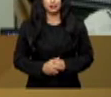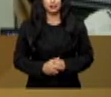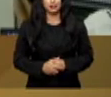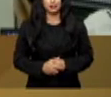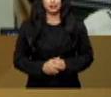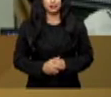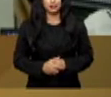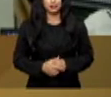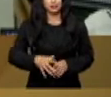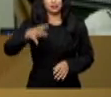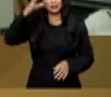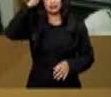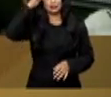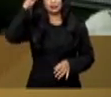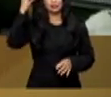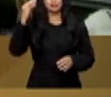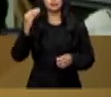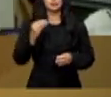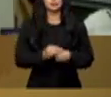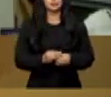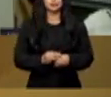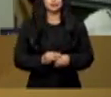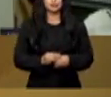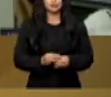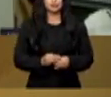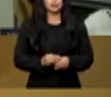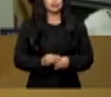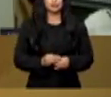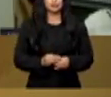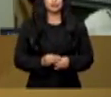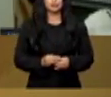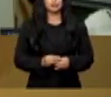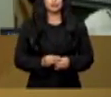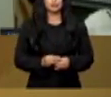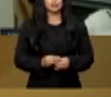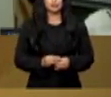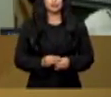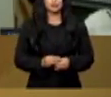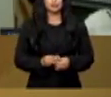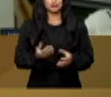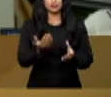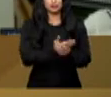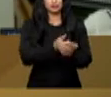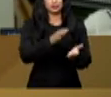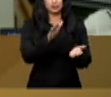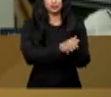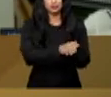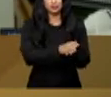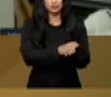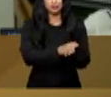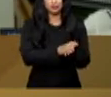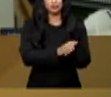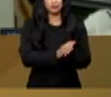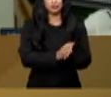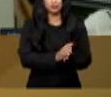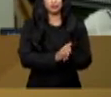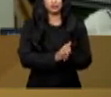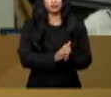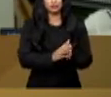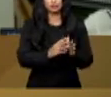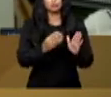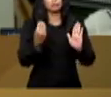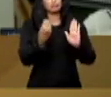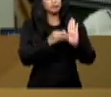ao reconhecimento, o preenchimento dos requisitos para processamento da ação direta, nos termos do